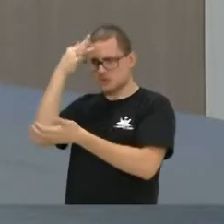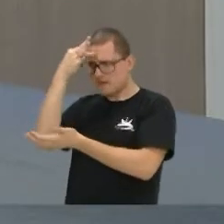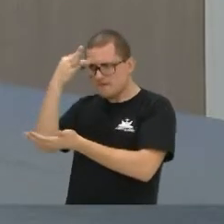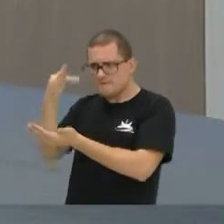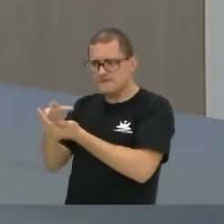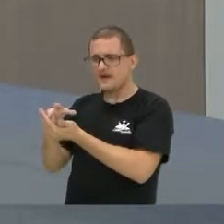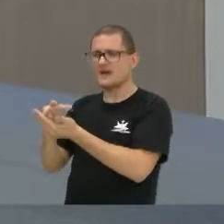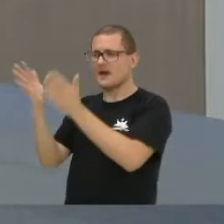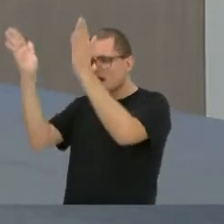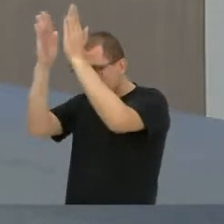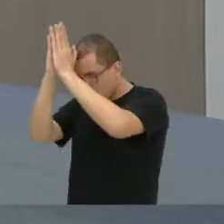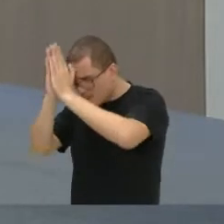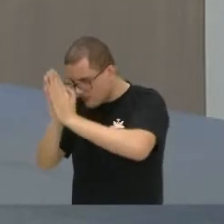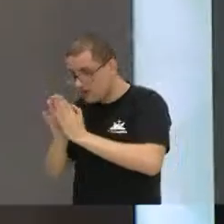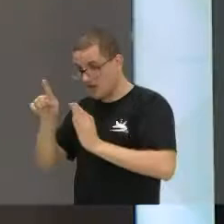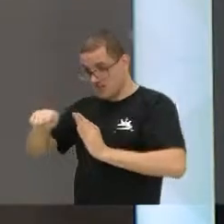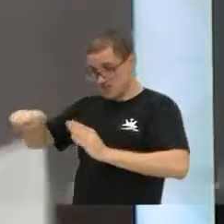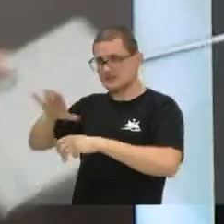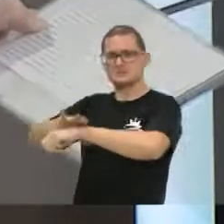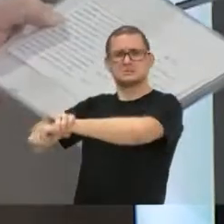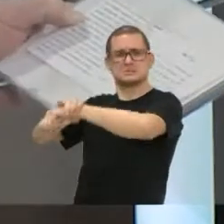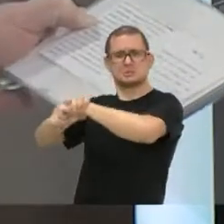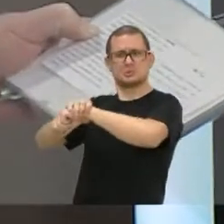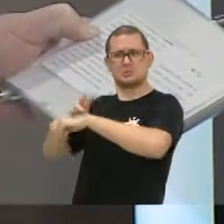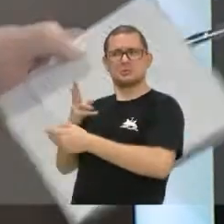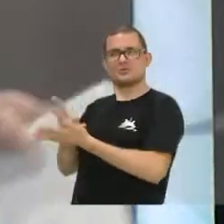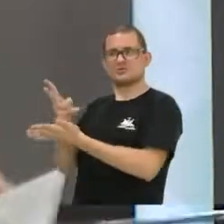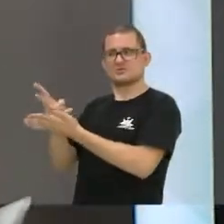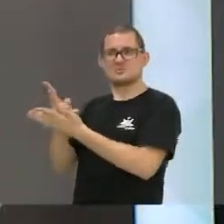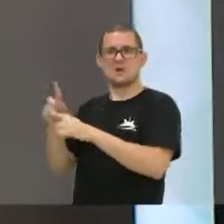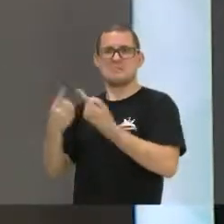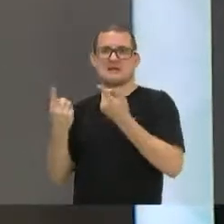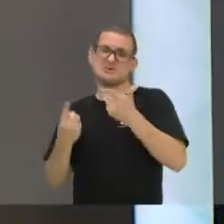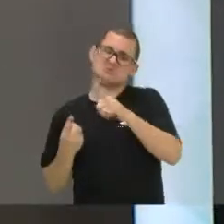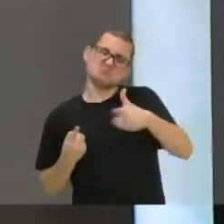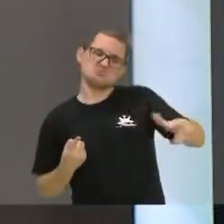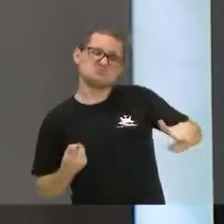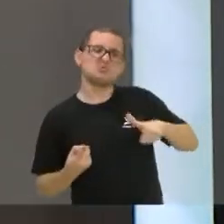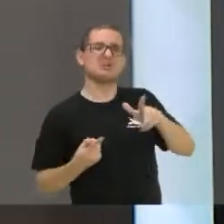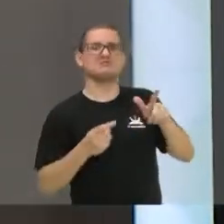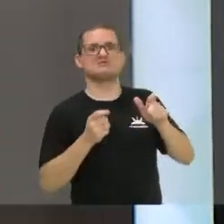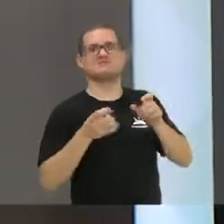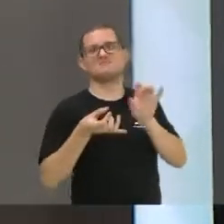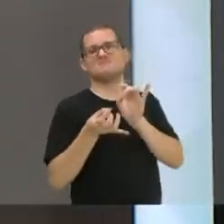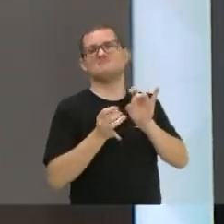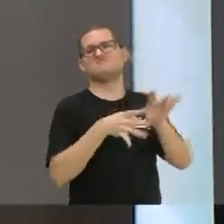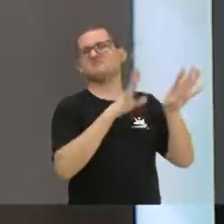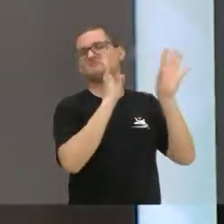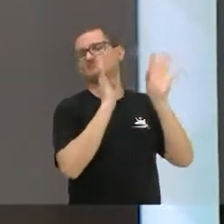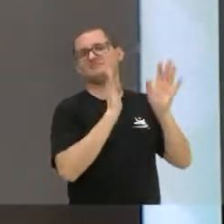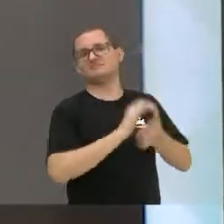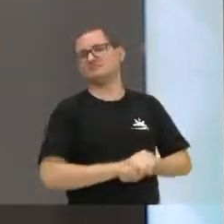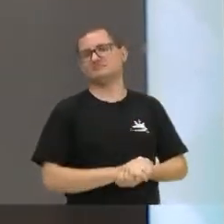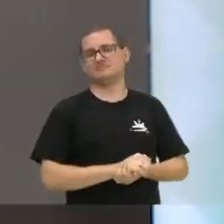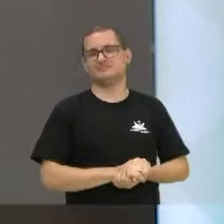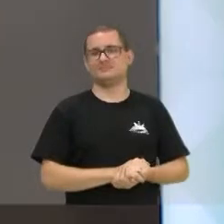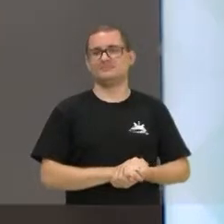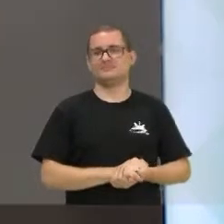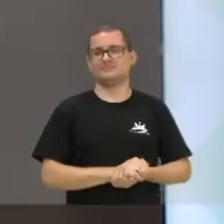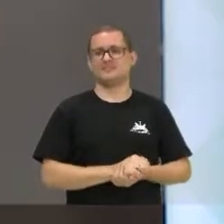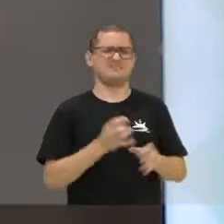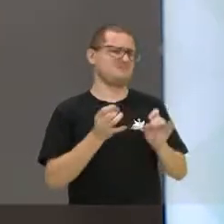estão lá no altar adorando os outros aqui disse deixa de lado literalmente é elimina